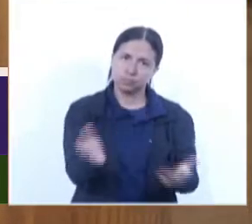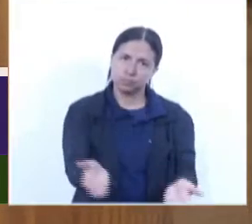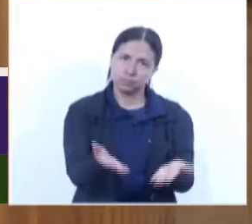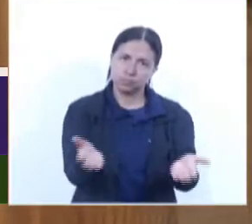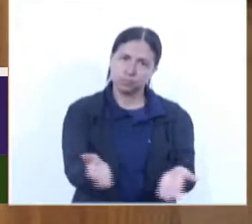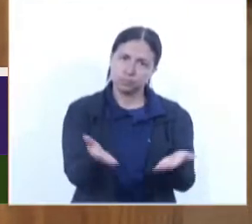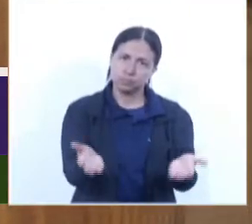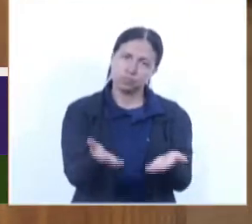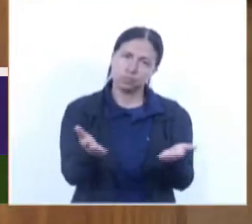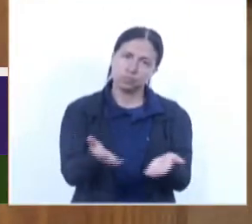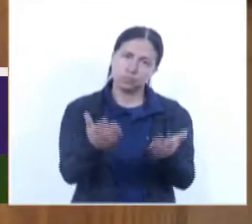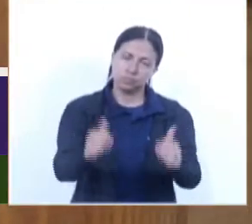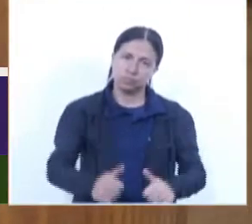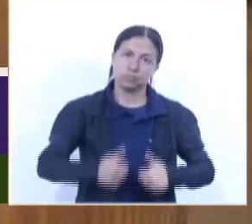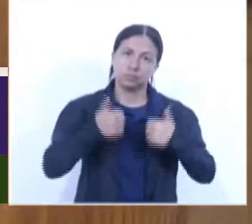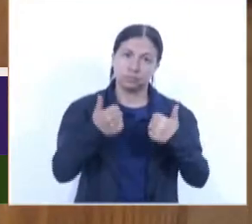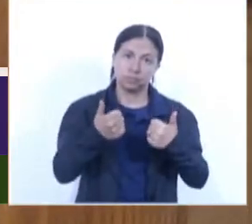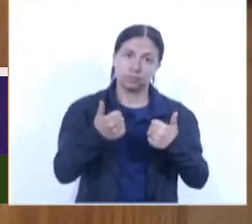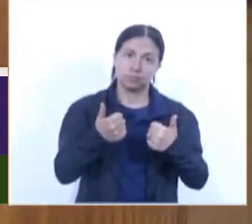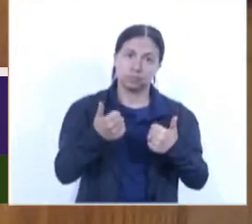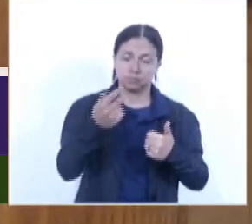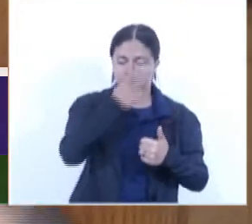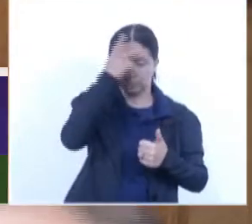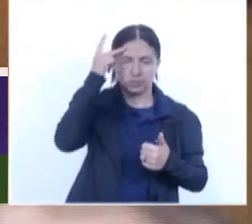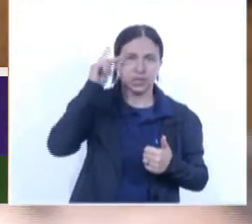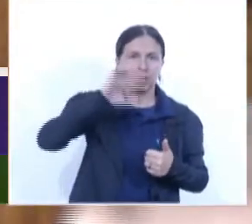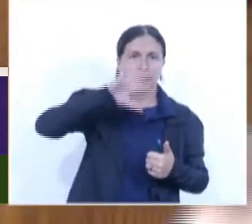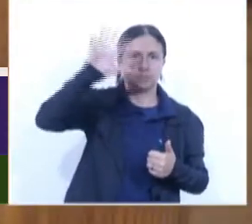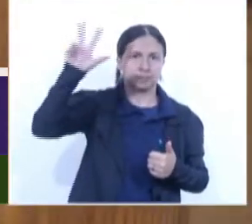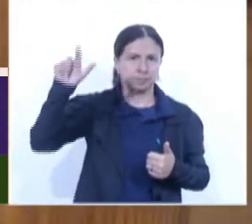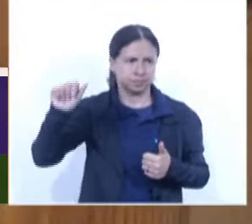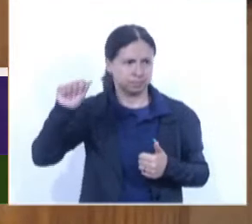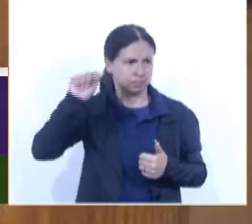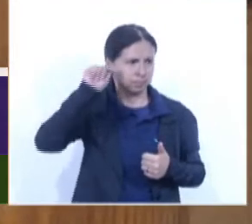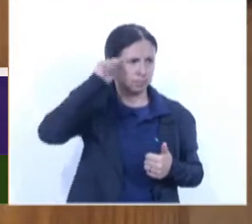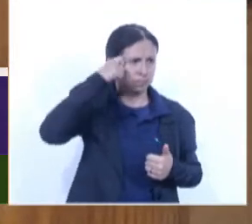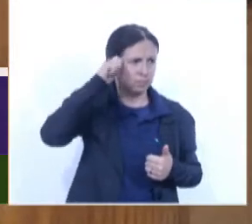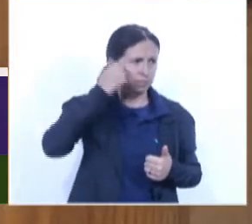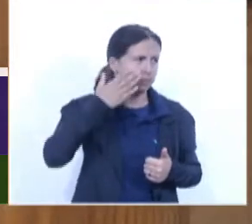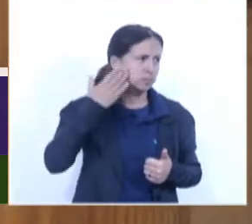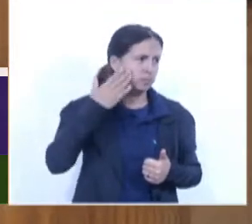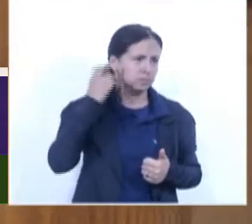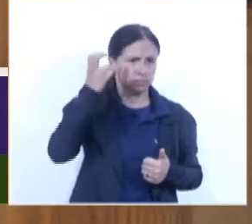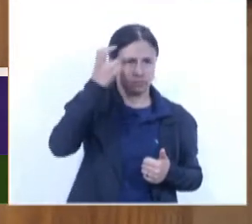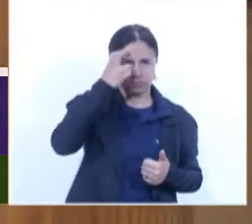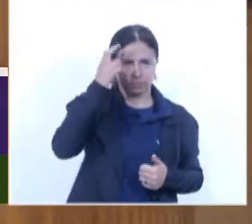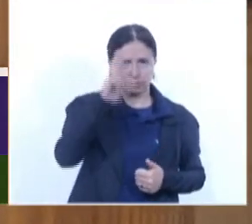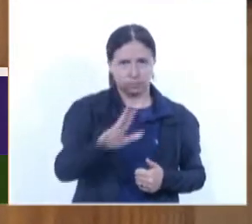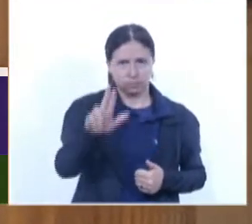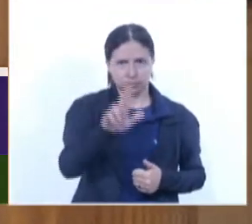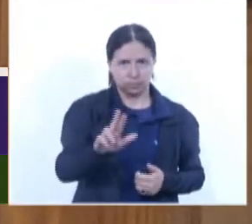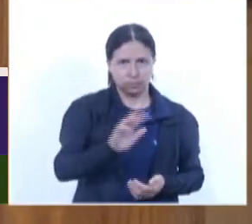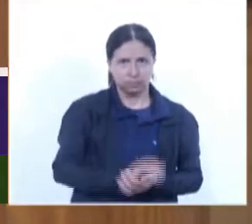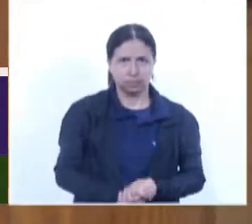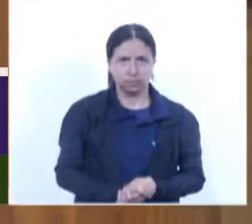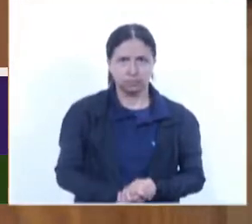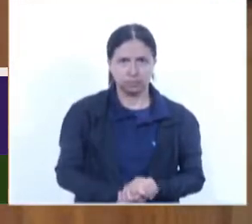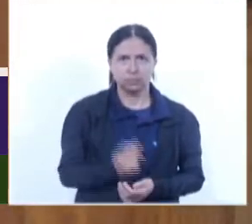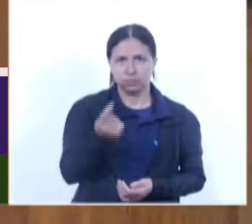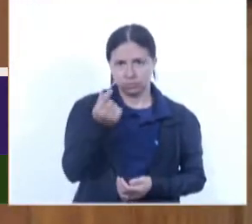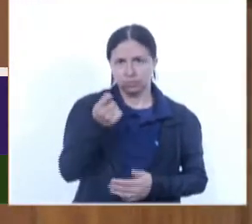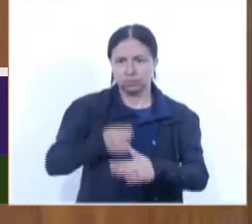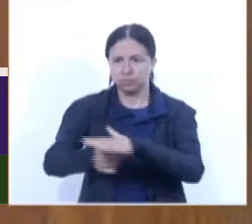as pessoas afrodescendente Cultural de Uberlândia então Gente esse dinheiro para o carnaval é para fomentar